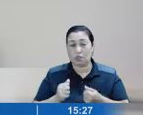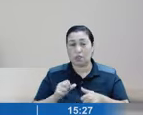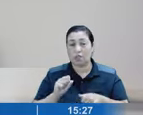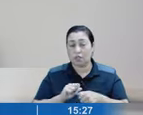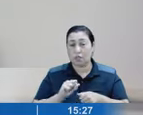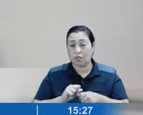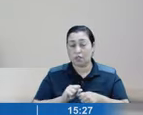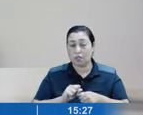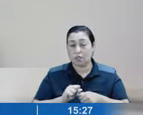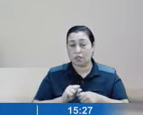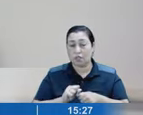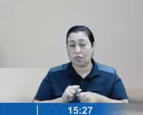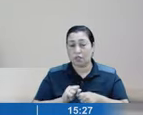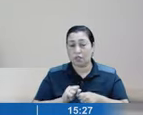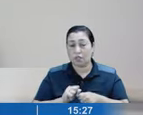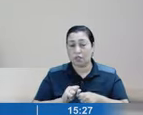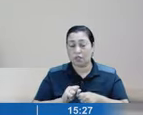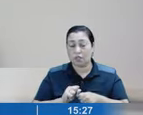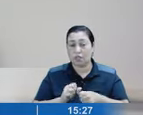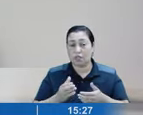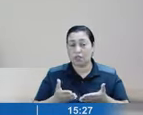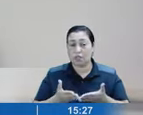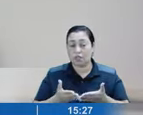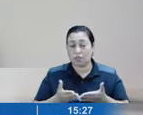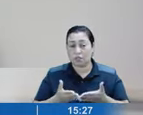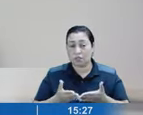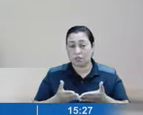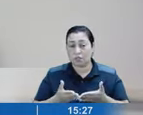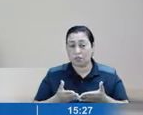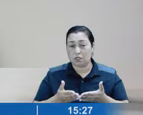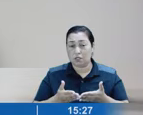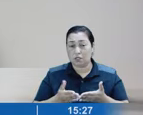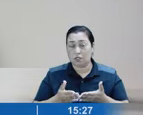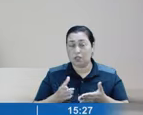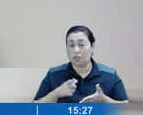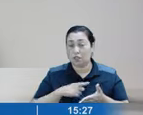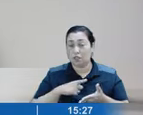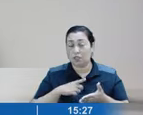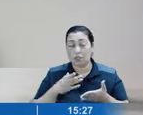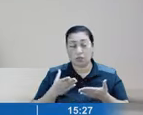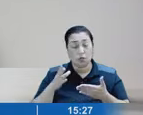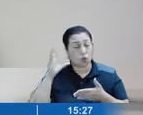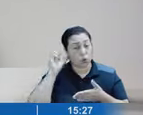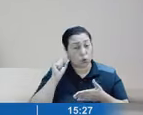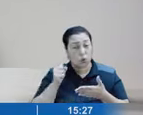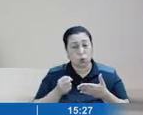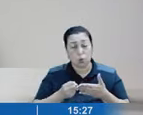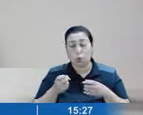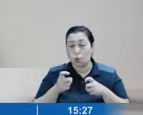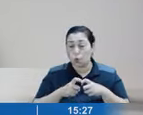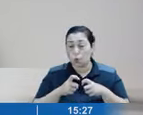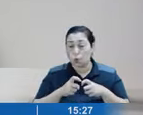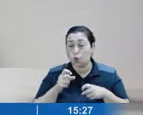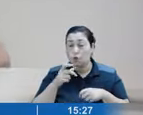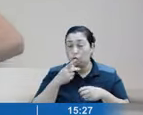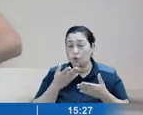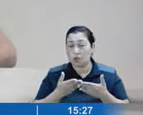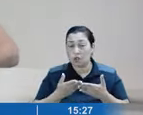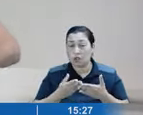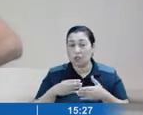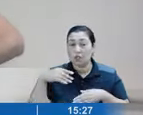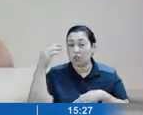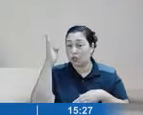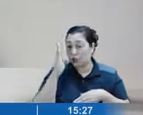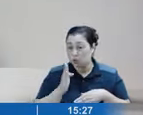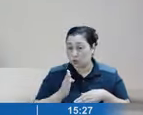que é um hospital de Colo Proctor, que é referência, e ainda tive que ouvir gracinha, que o médico falou assim, no Brasil